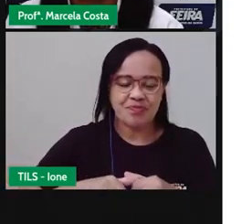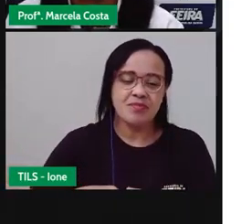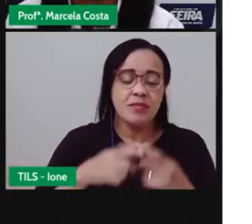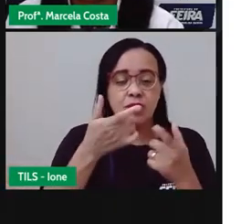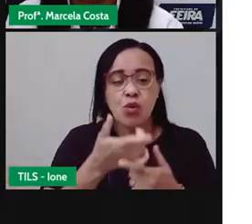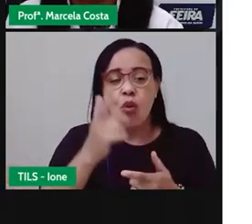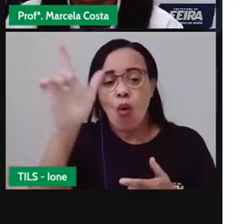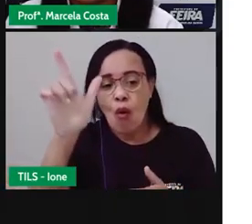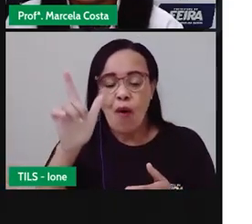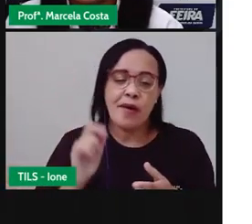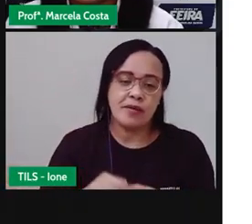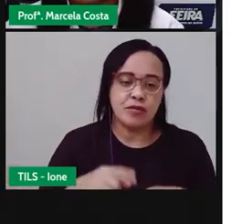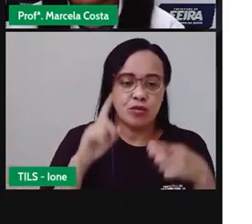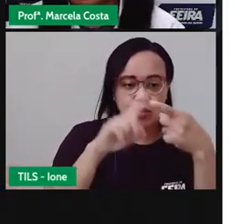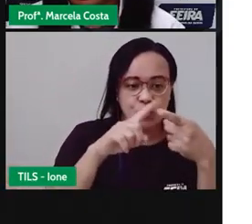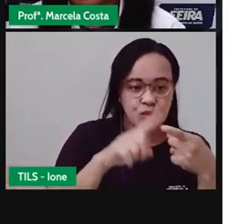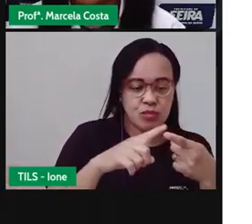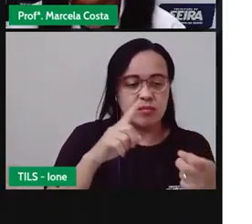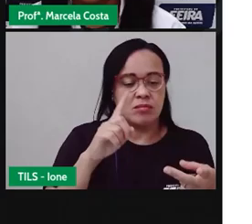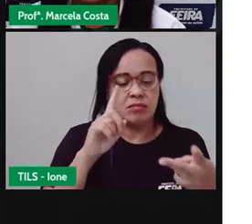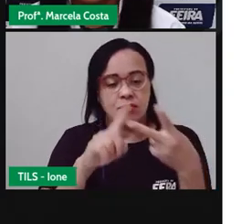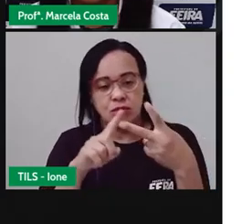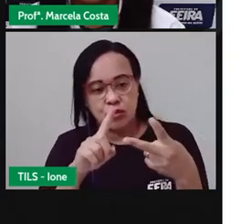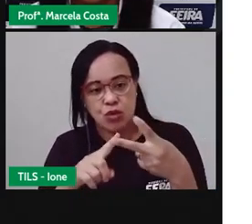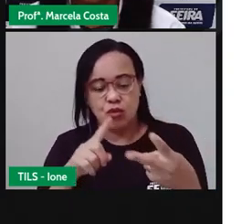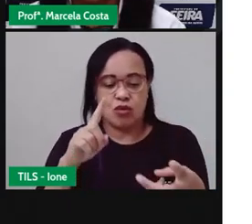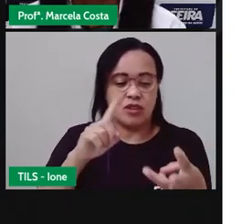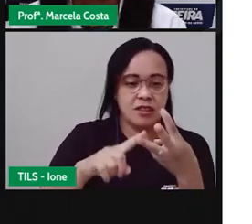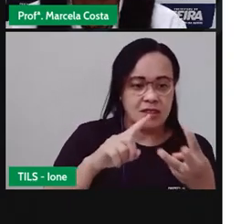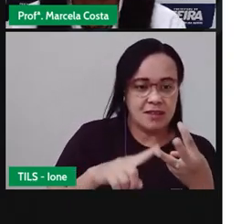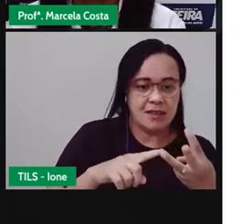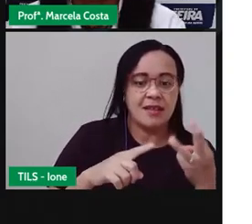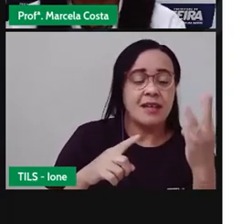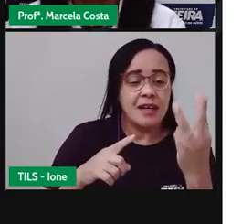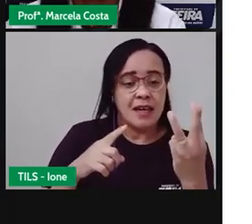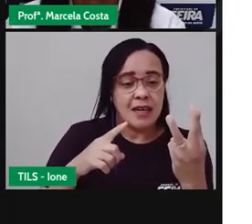tigres, três tigres. Troquem aí